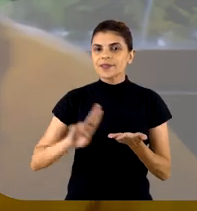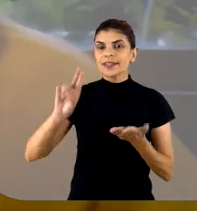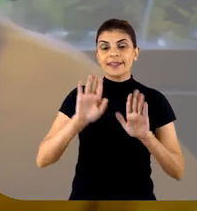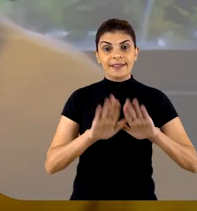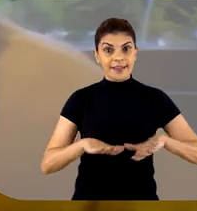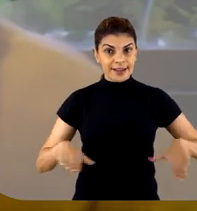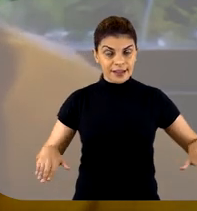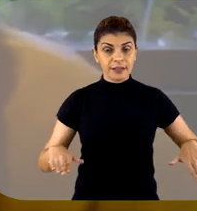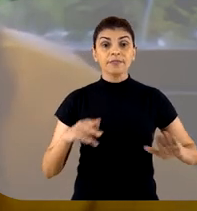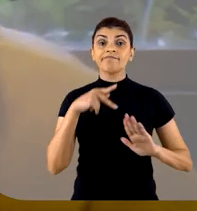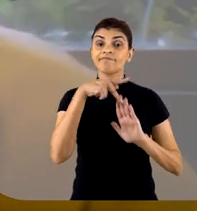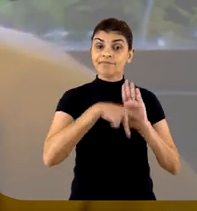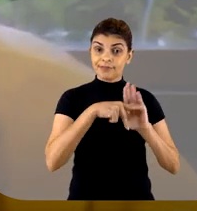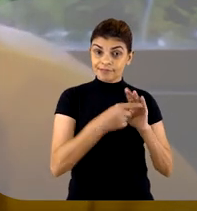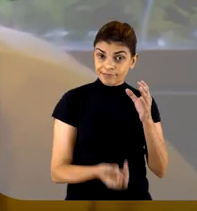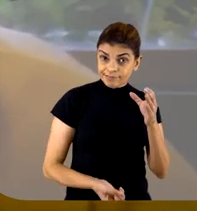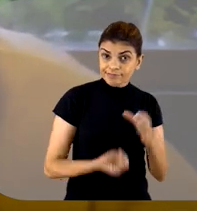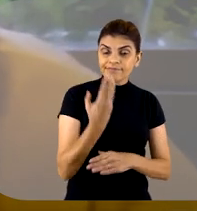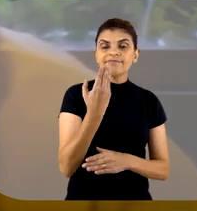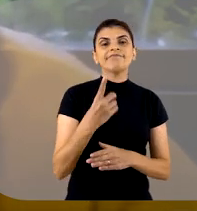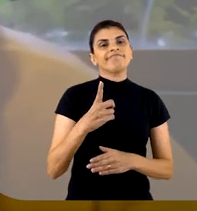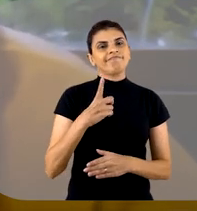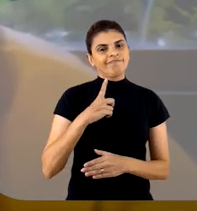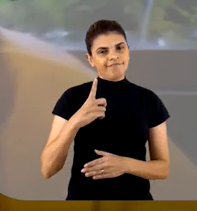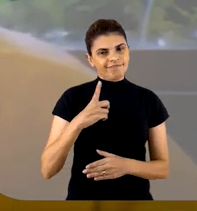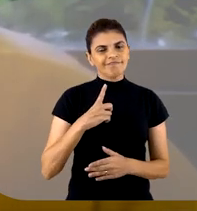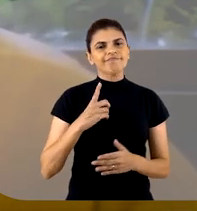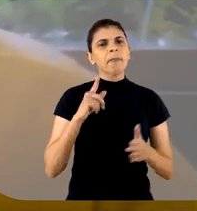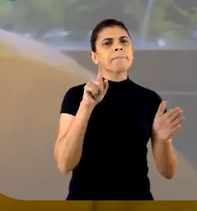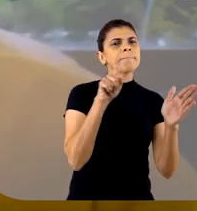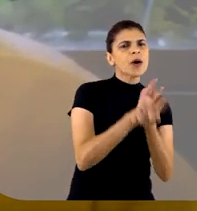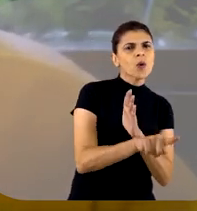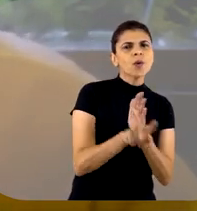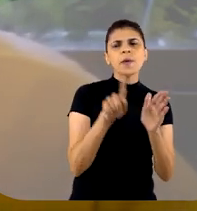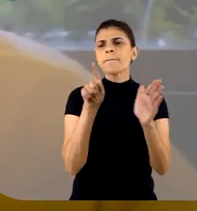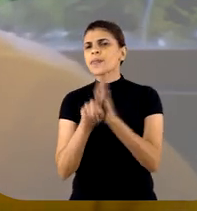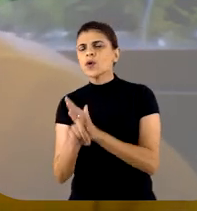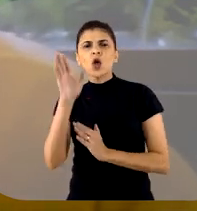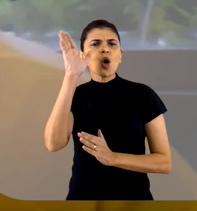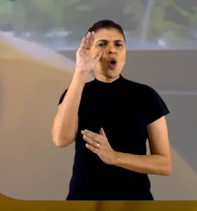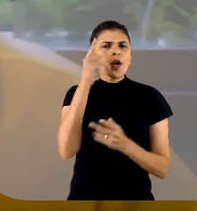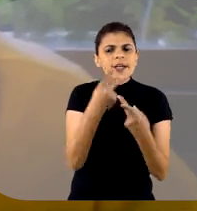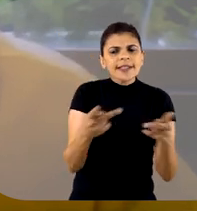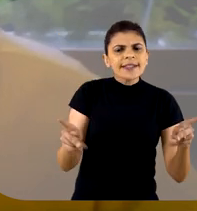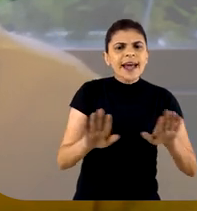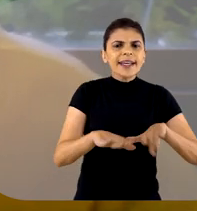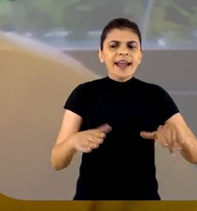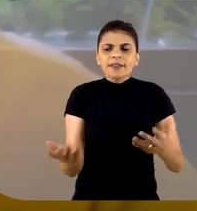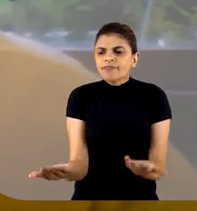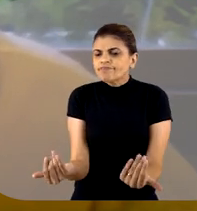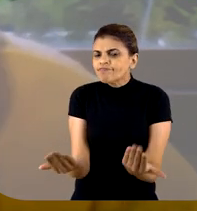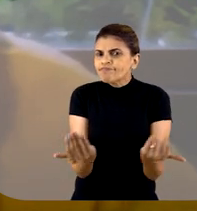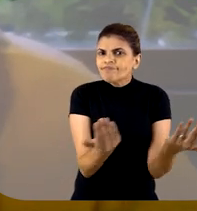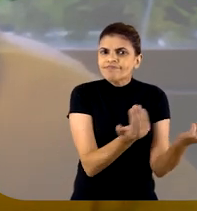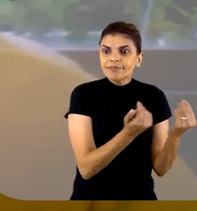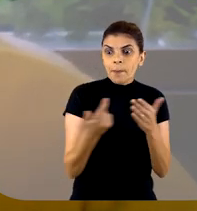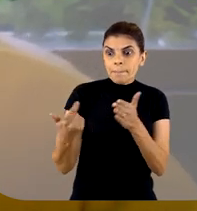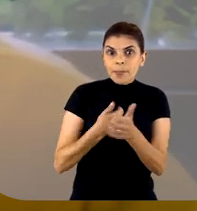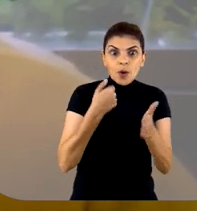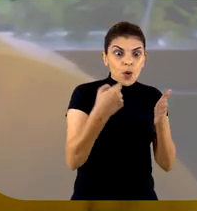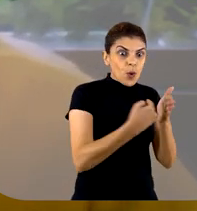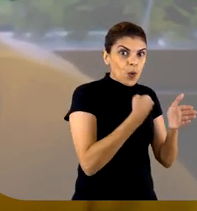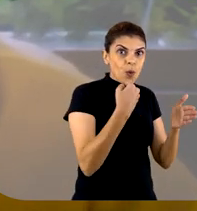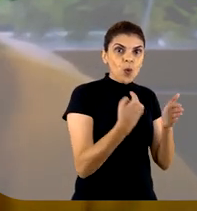Crianças. E nesse projeto a gente trabalha com as perguntas, a curiosidade das crianças, e a partir